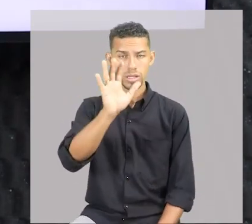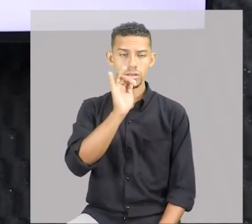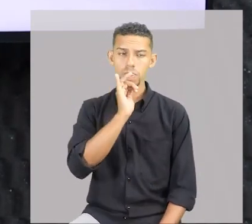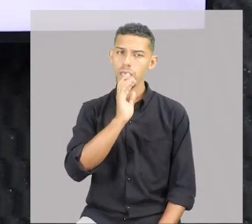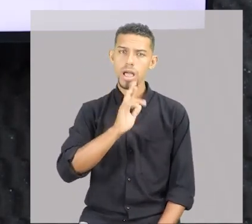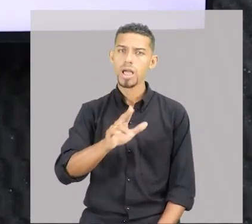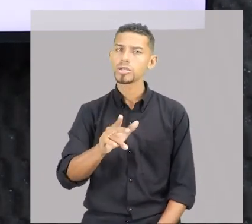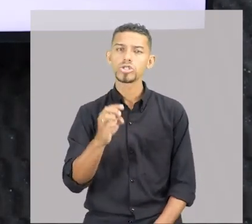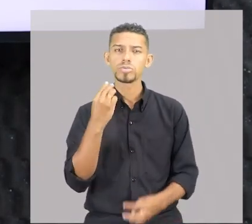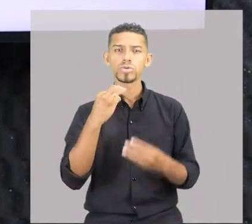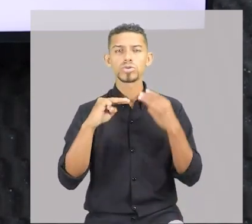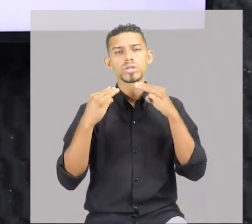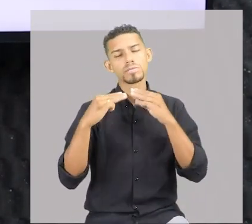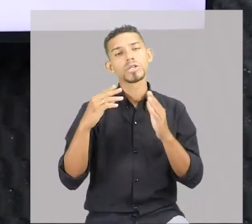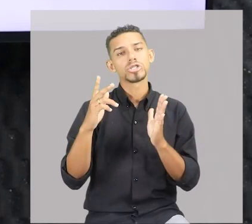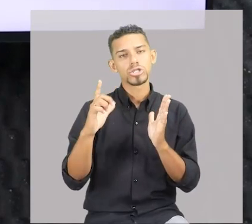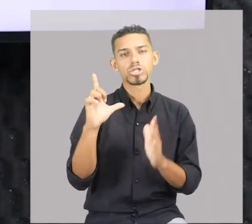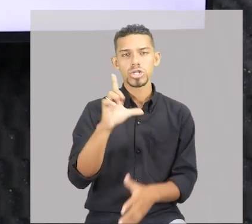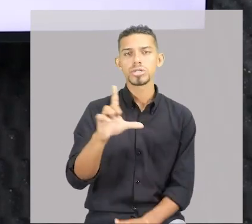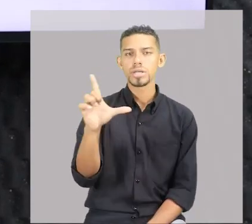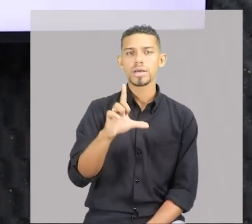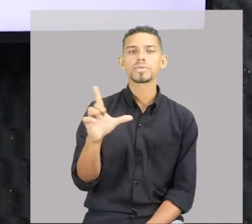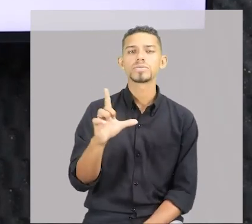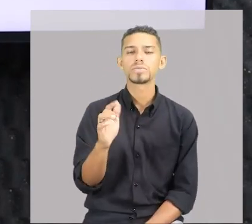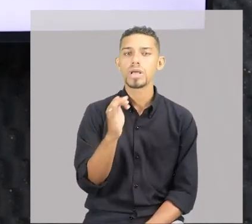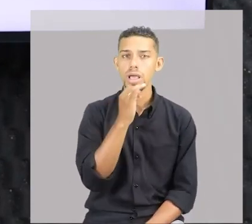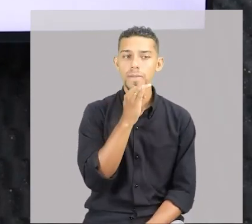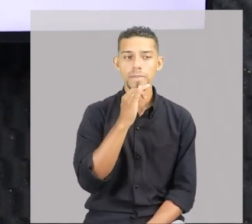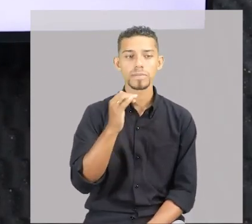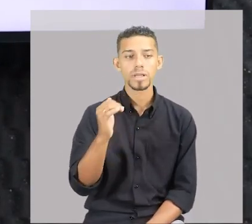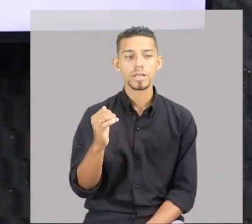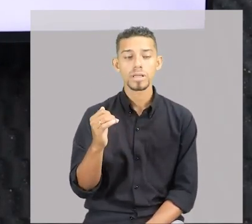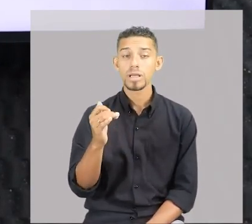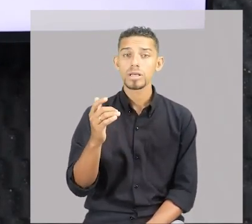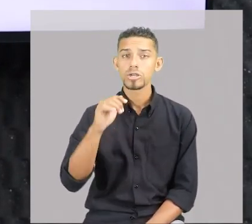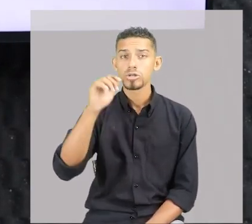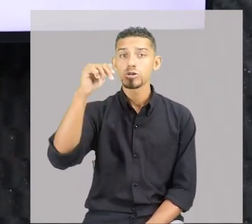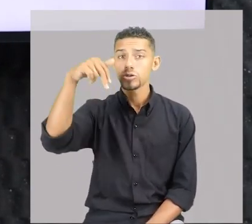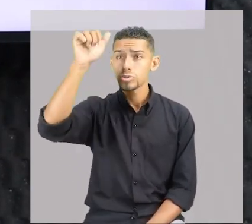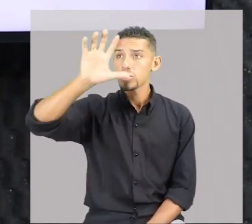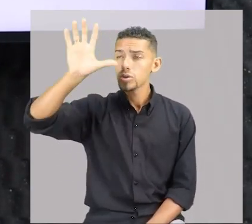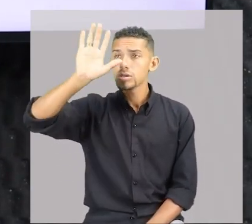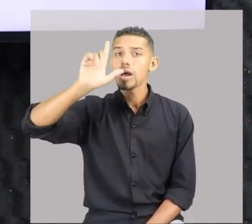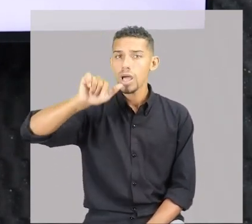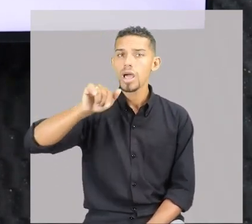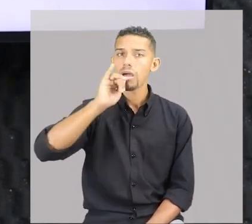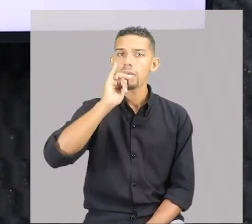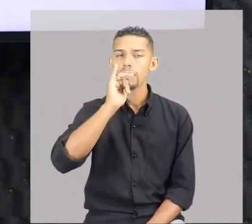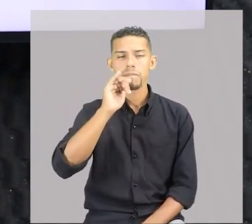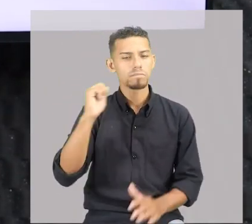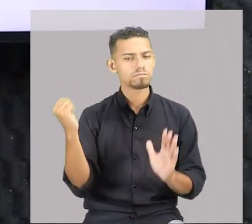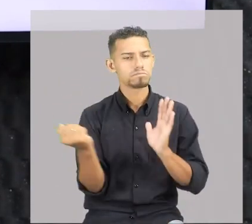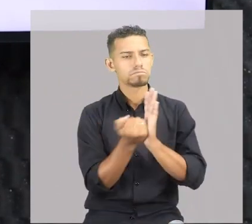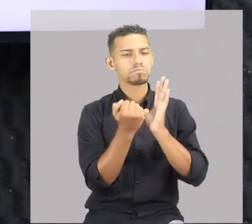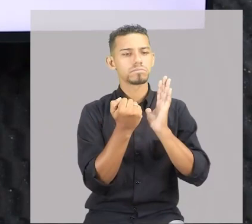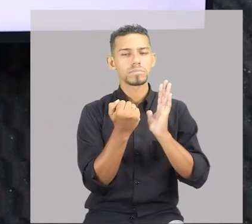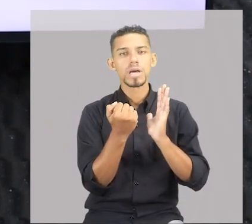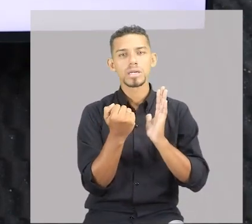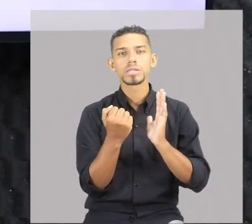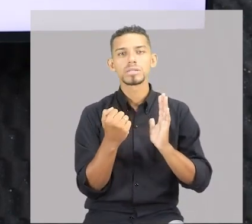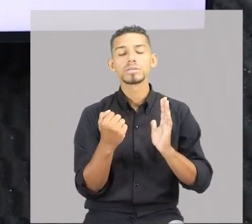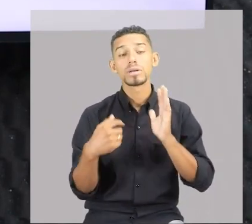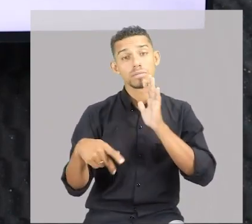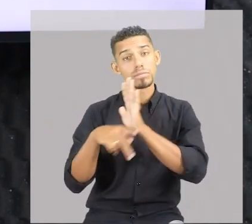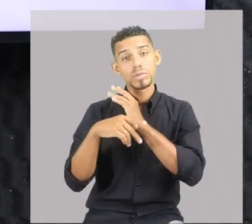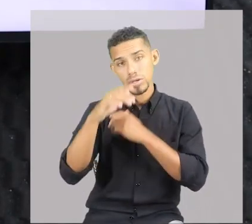mais de música, mas de literatura. Então, a literatura de cordel no Nordeste é uma coisa muito marcante, é